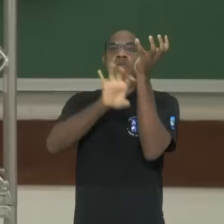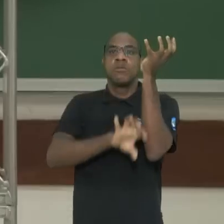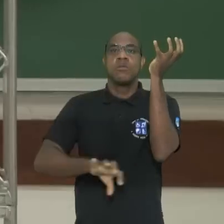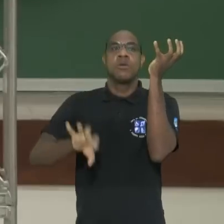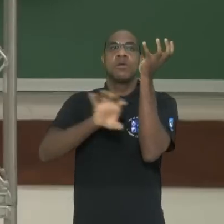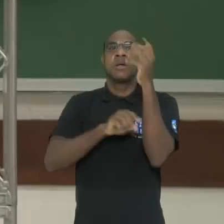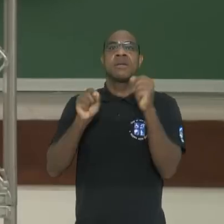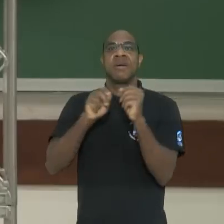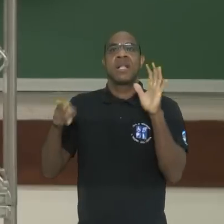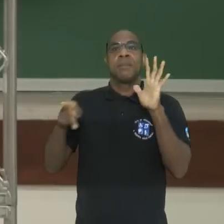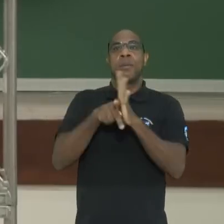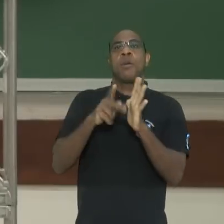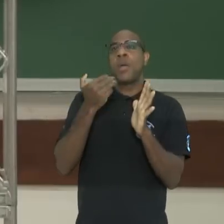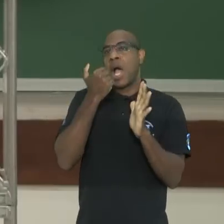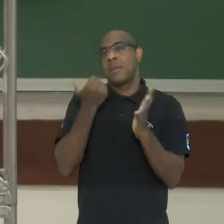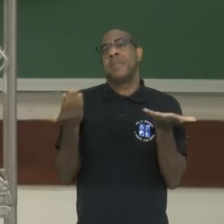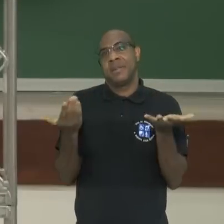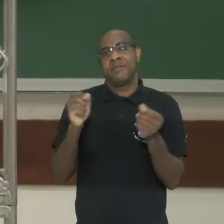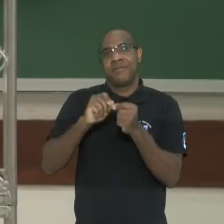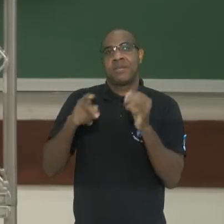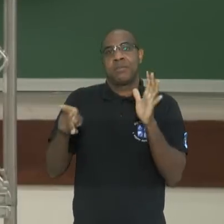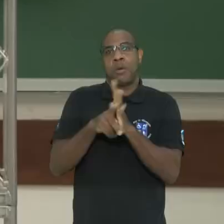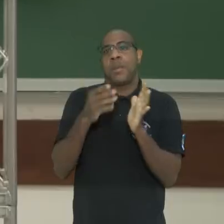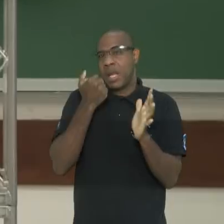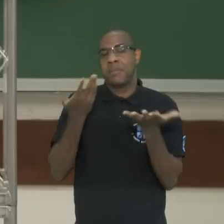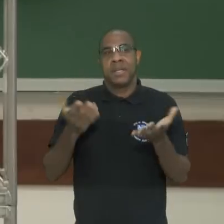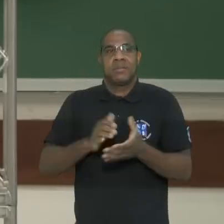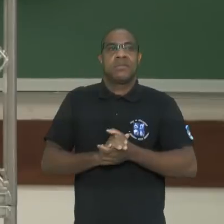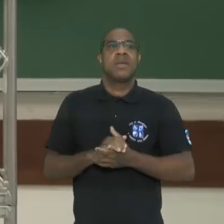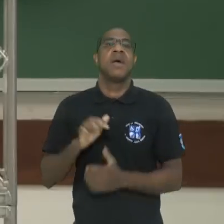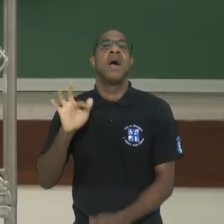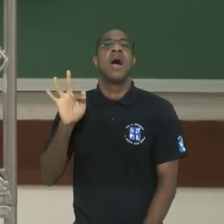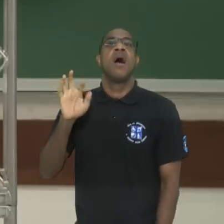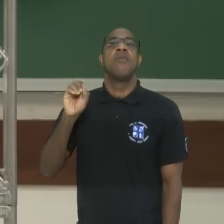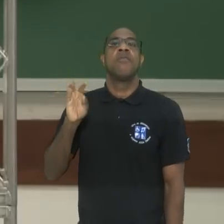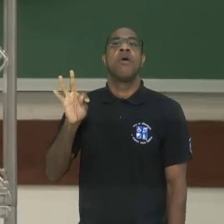Elas produzem a própria glicose, absorvem o gás carbônico,